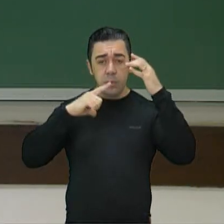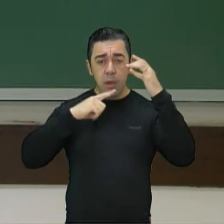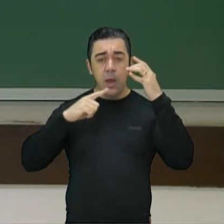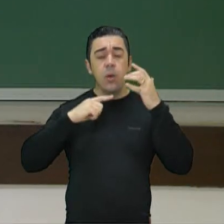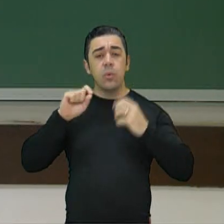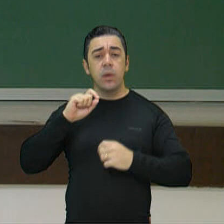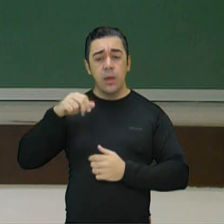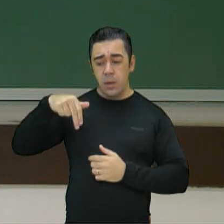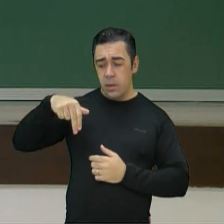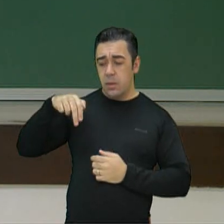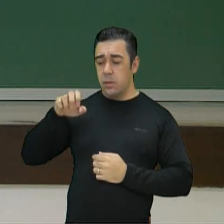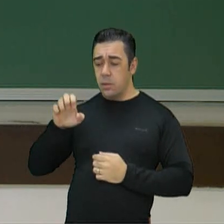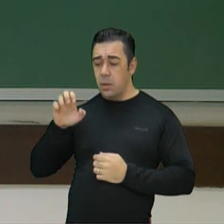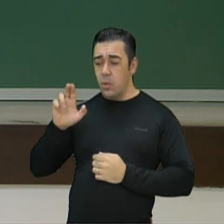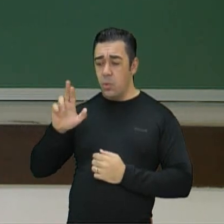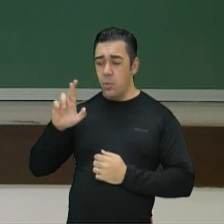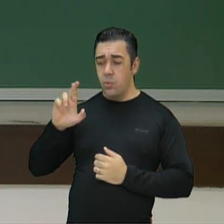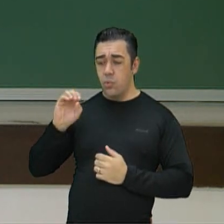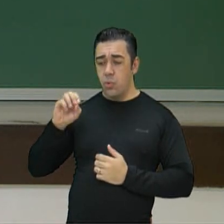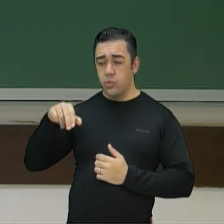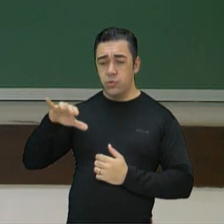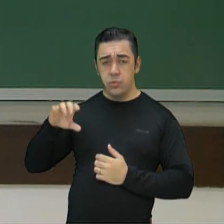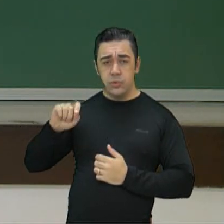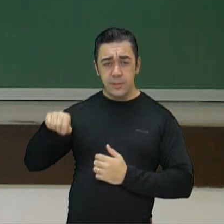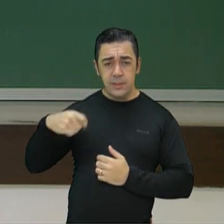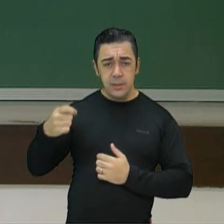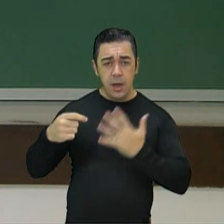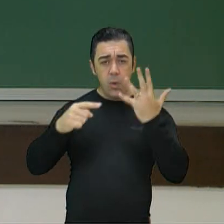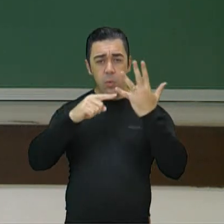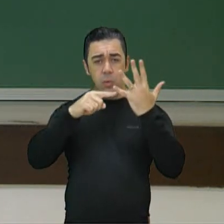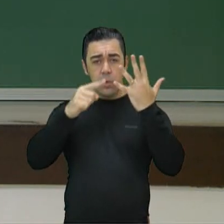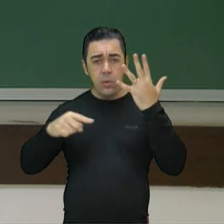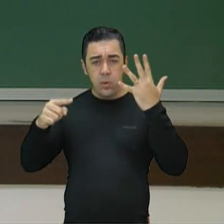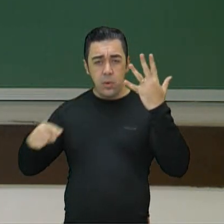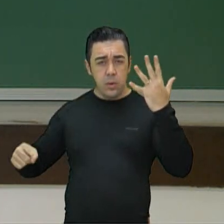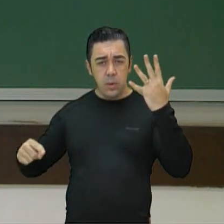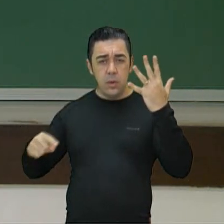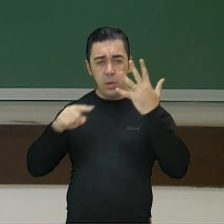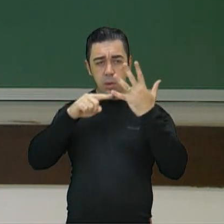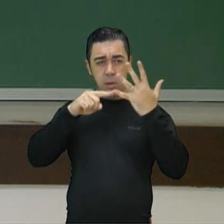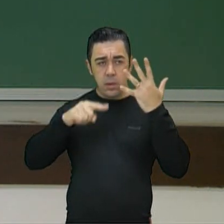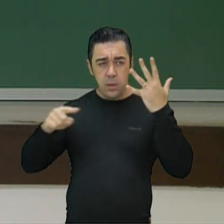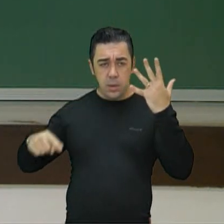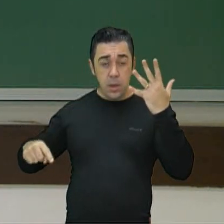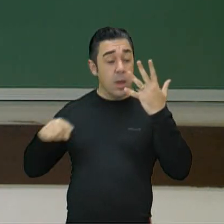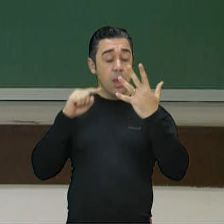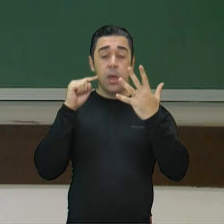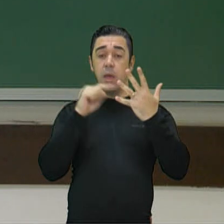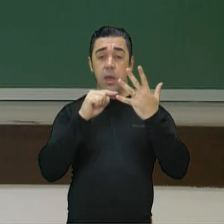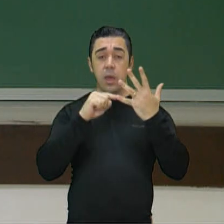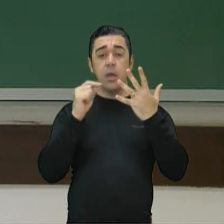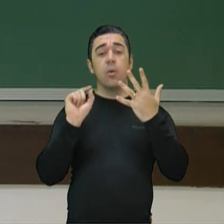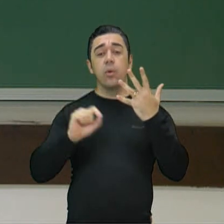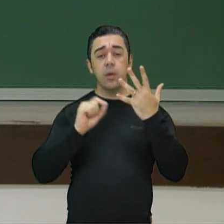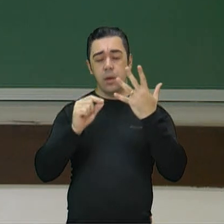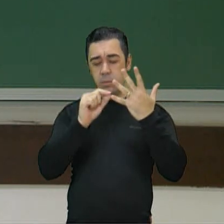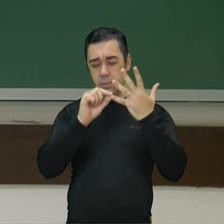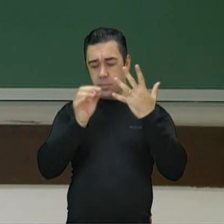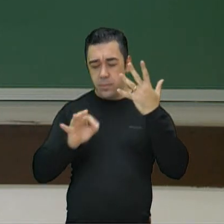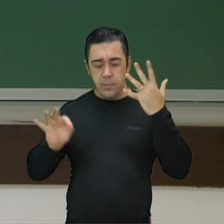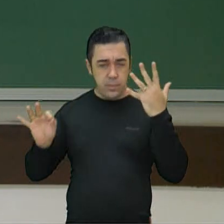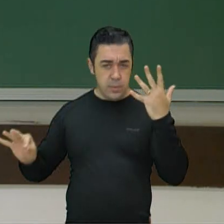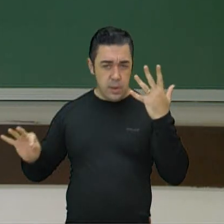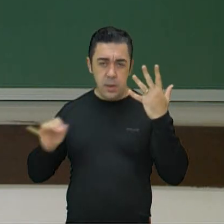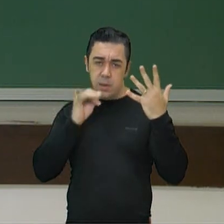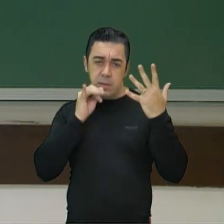funcionam a partir de circuitos, né? de correntes elétricas ali, que, por exemplo, se